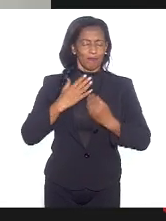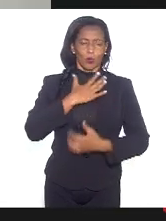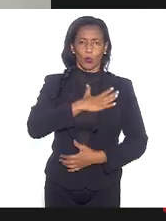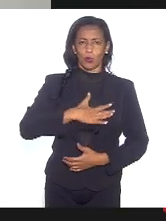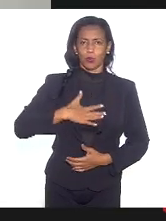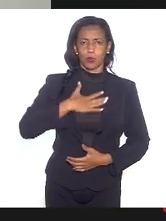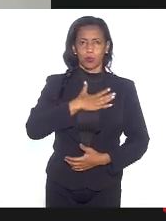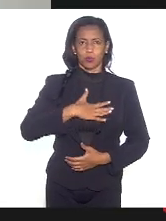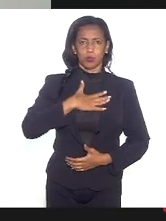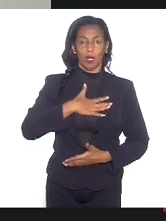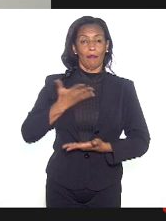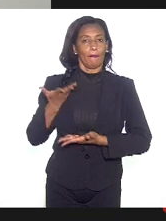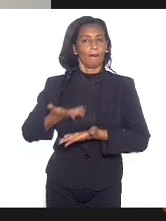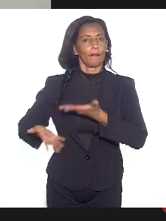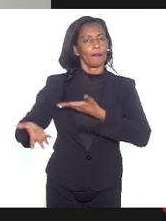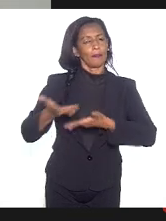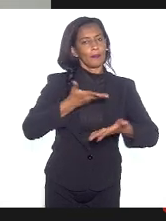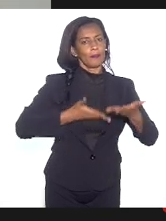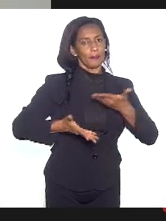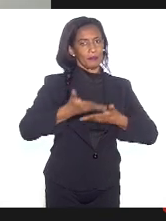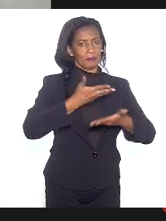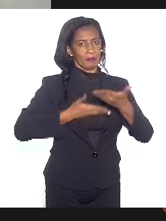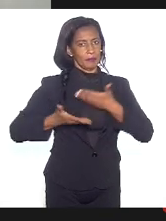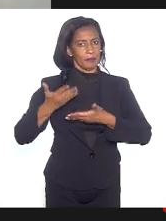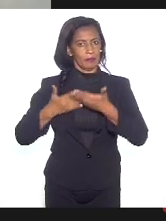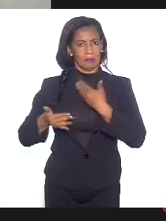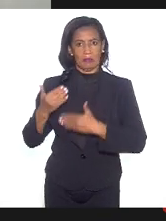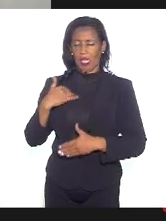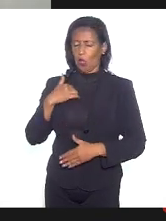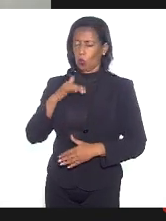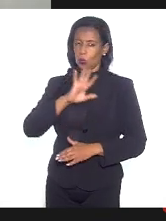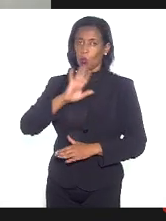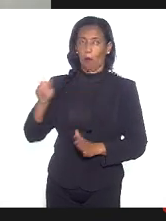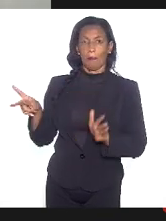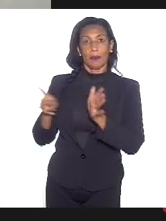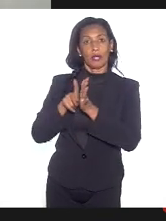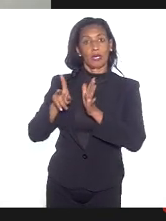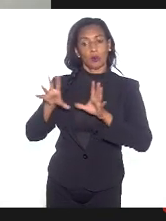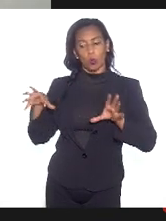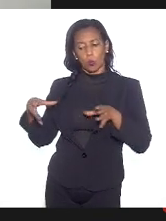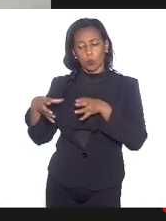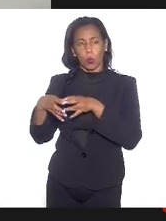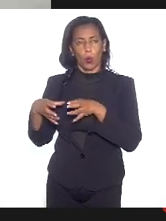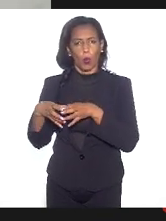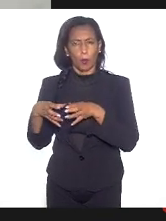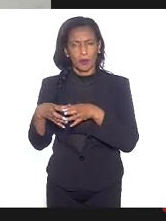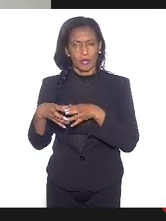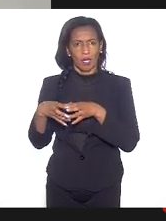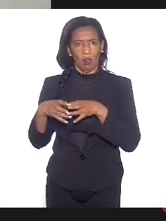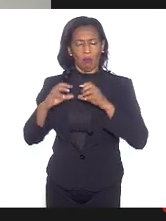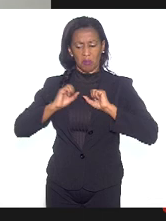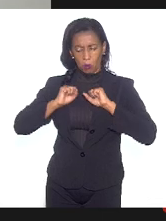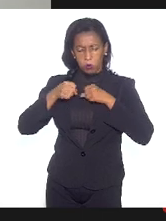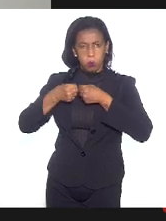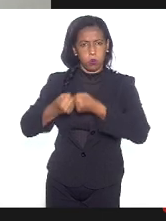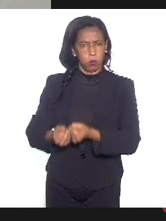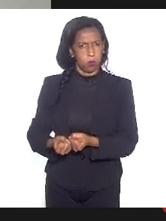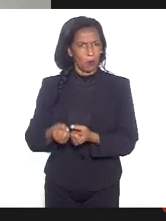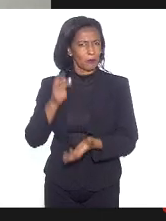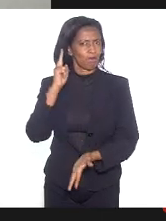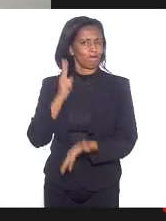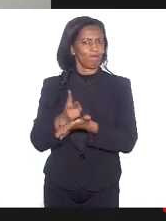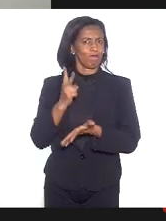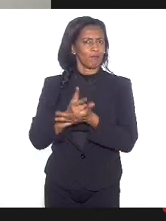estar participando. Eu não faço parte dessa comissão, mas eu me debruço sempre nas causas